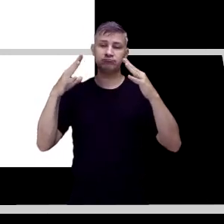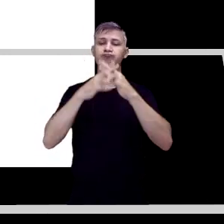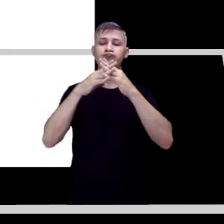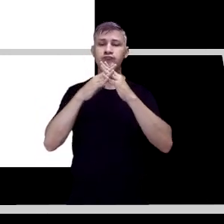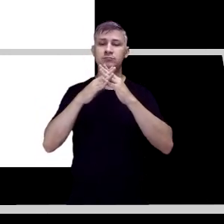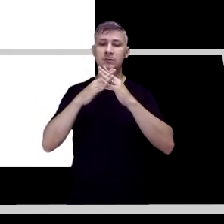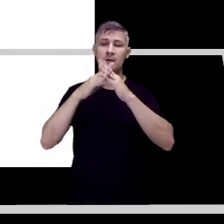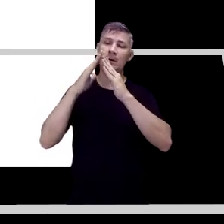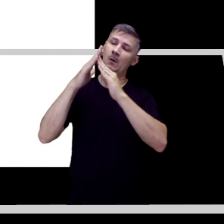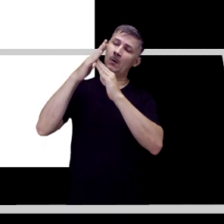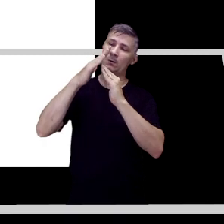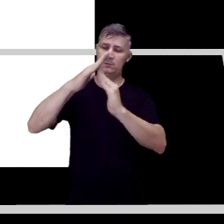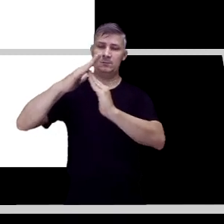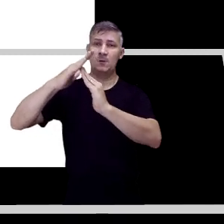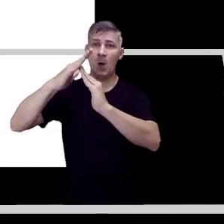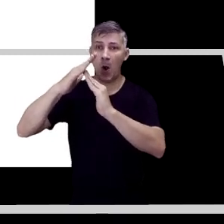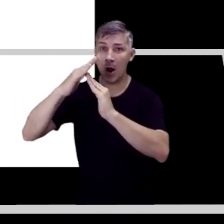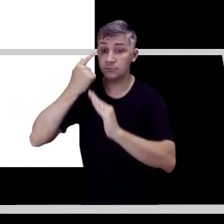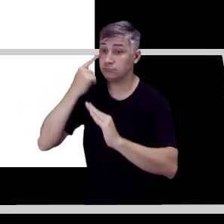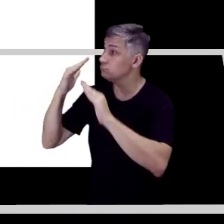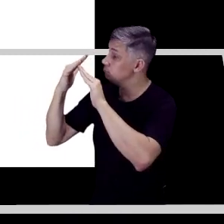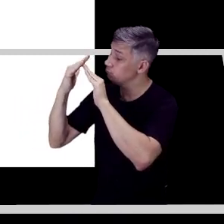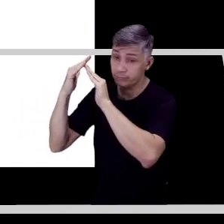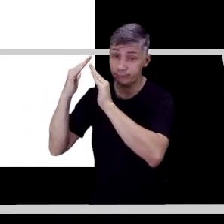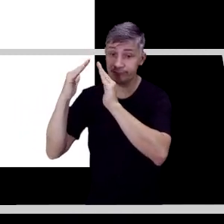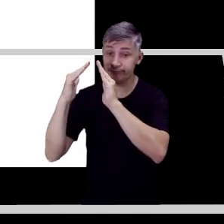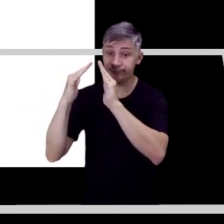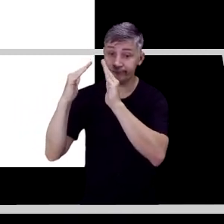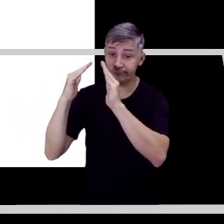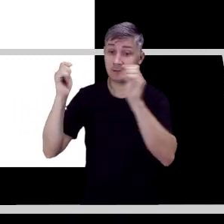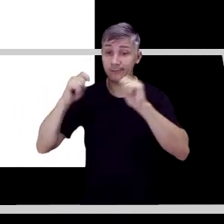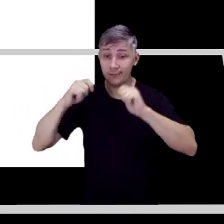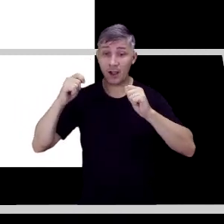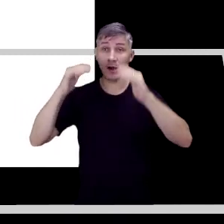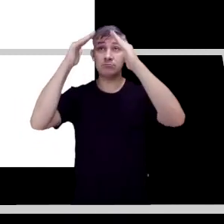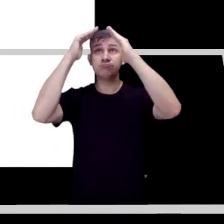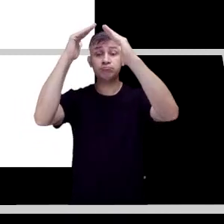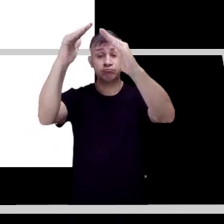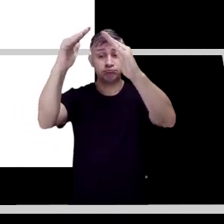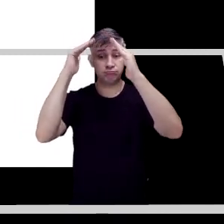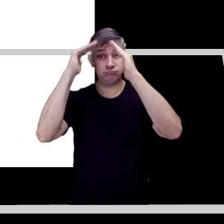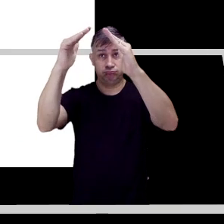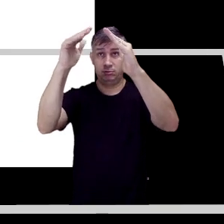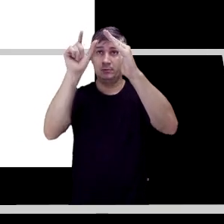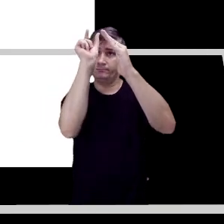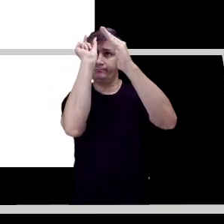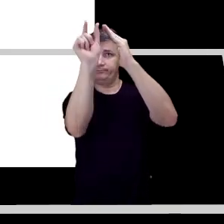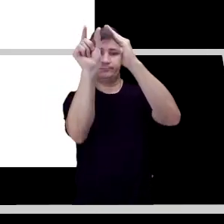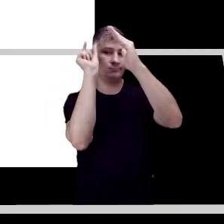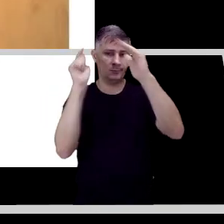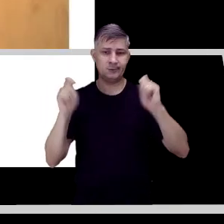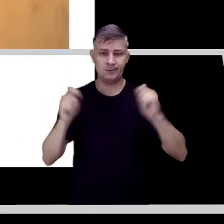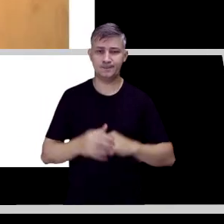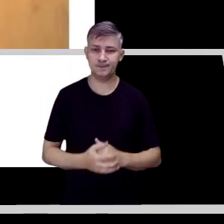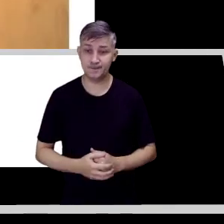esse desencontro, assim, no topo, que forma esse desenho mais delicado, assim, de permitir ainda um rasgo